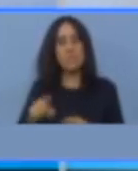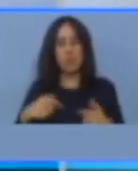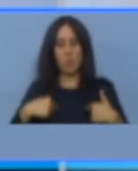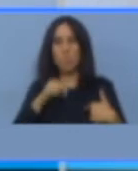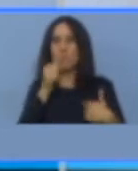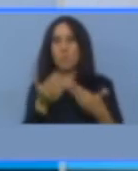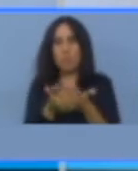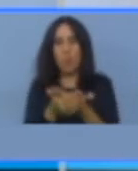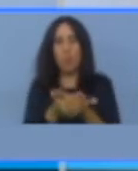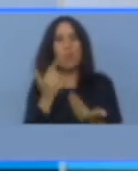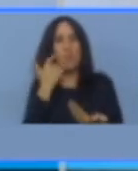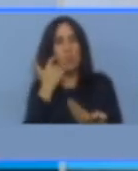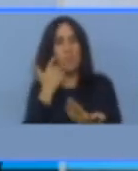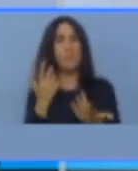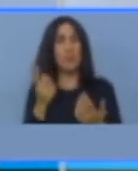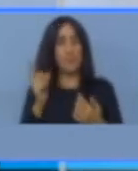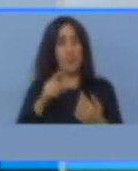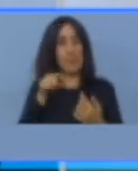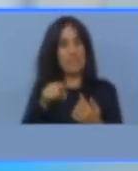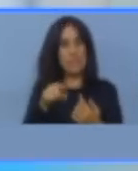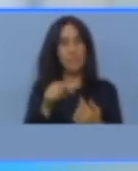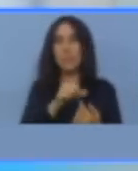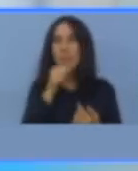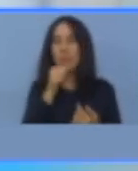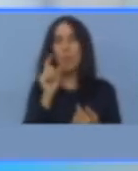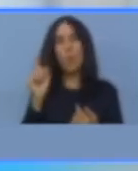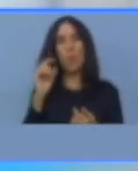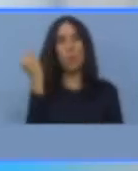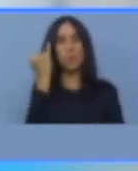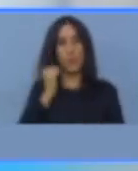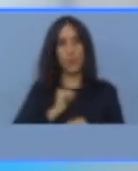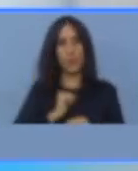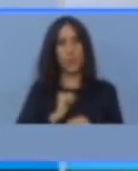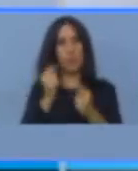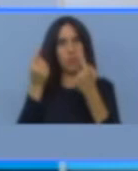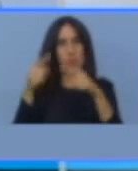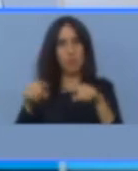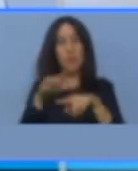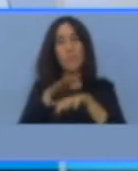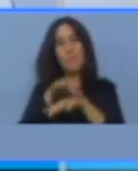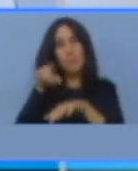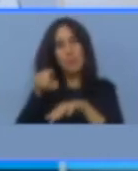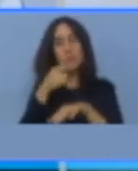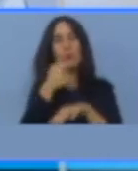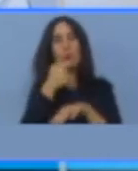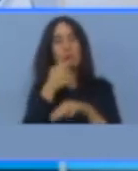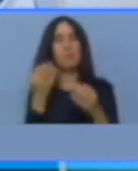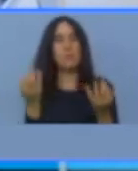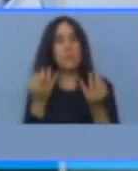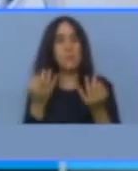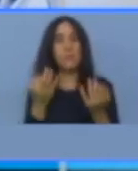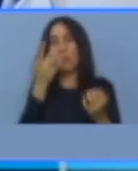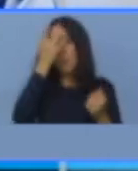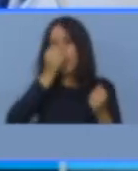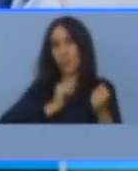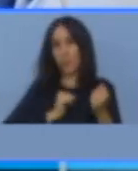morrer. E muitas vezes aqui há um recurso àquilo que são as nossas instituições, e para isso tem que haver, na